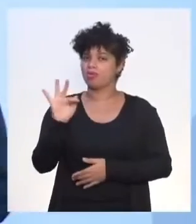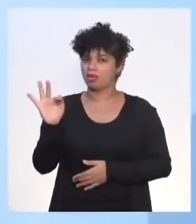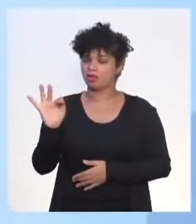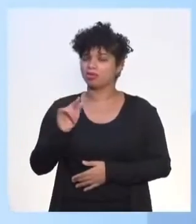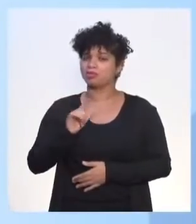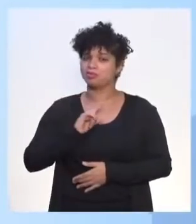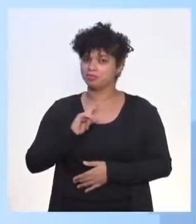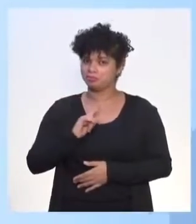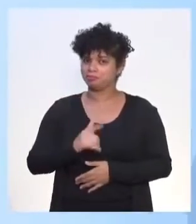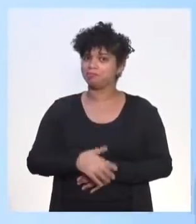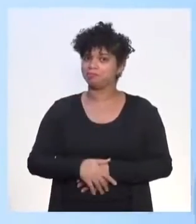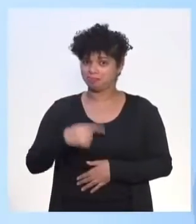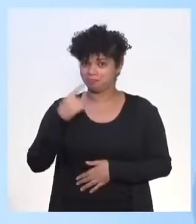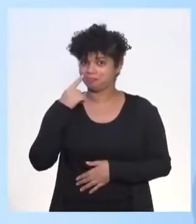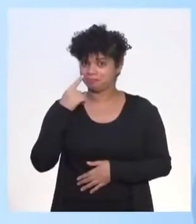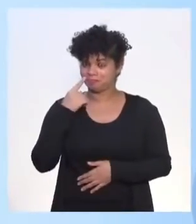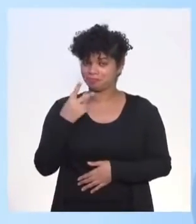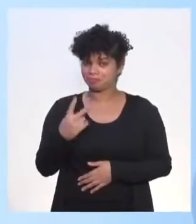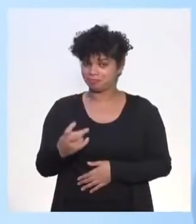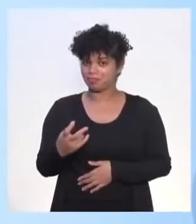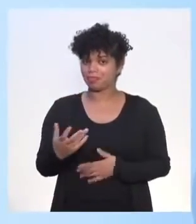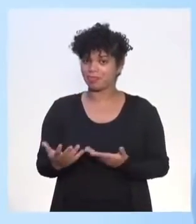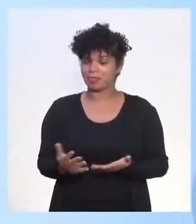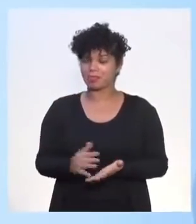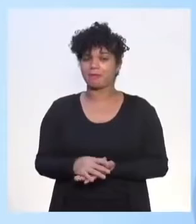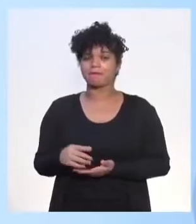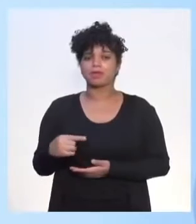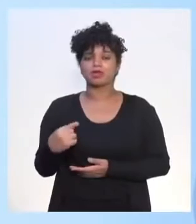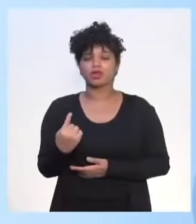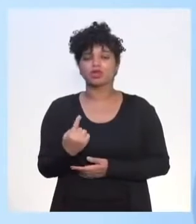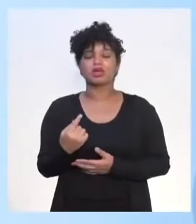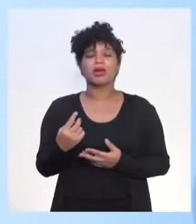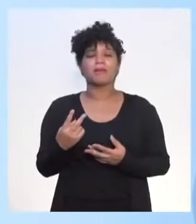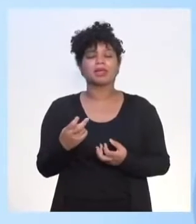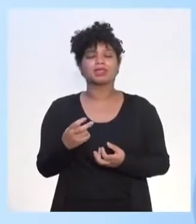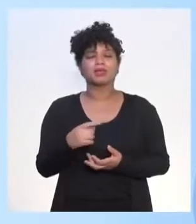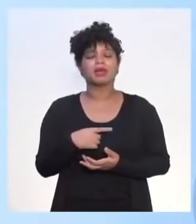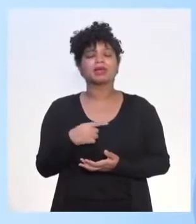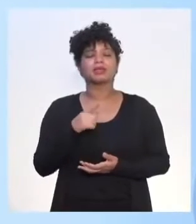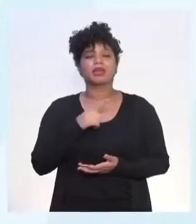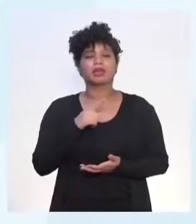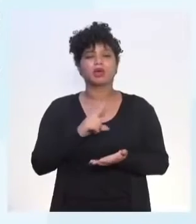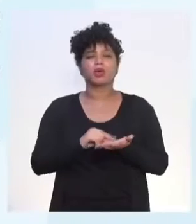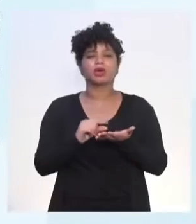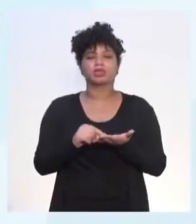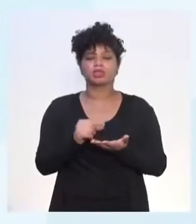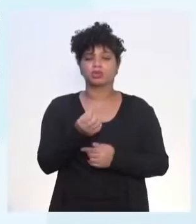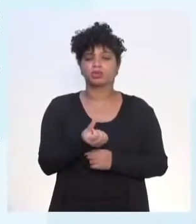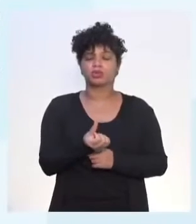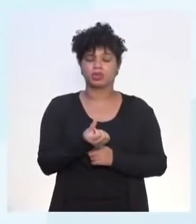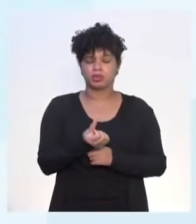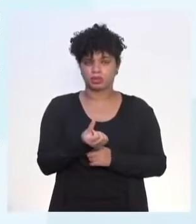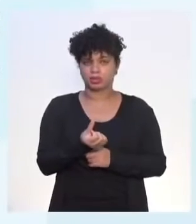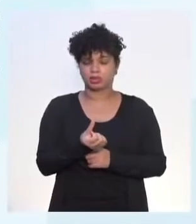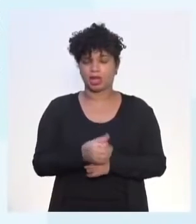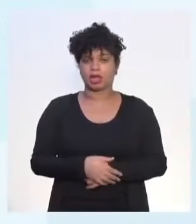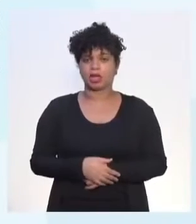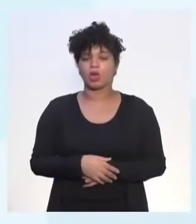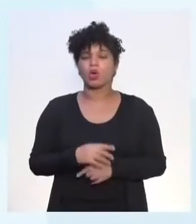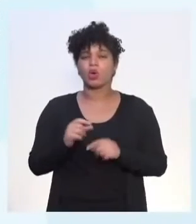federativo. Então, nós vemos aqui no artigo 6 que